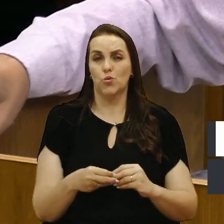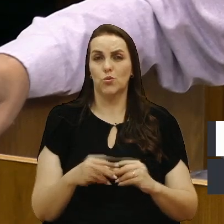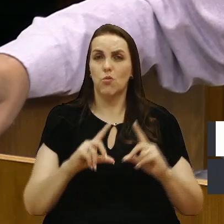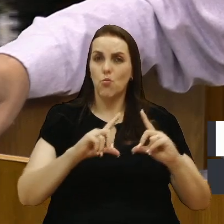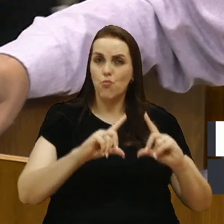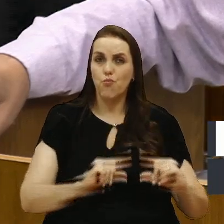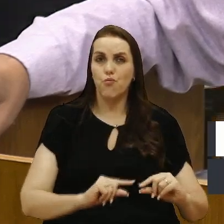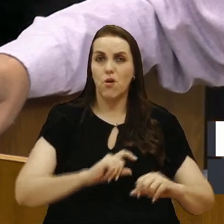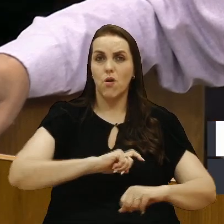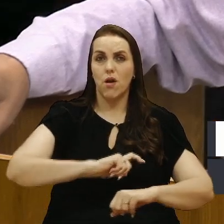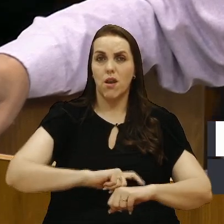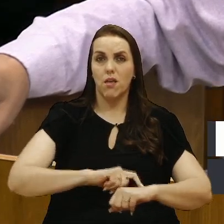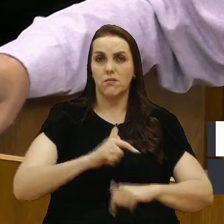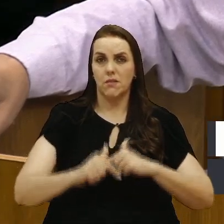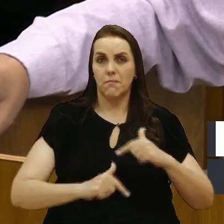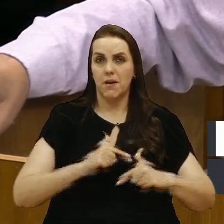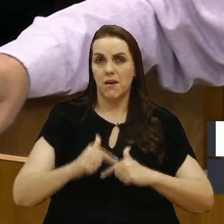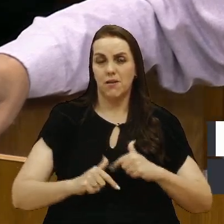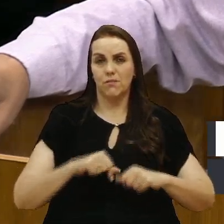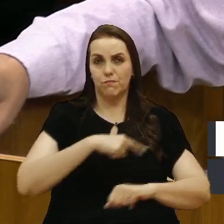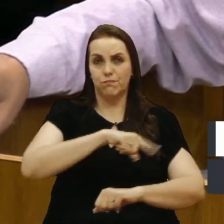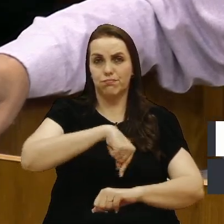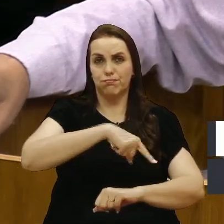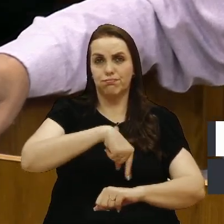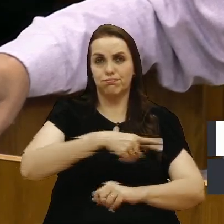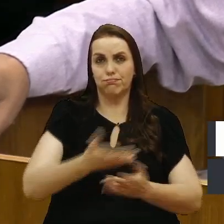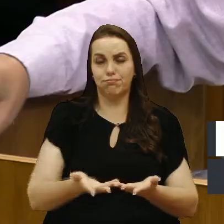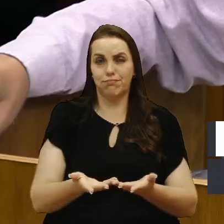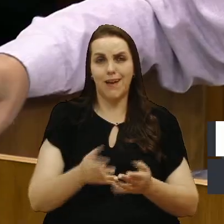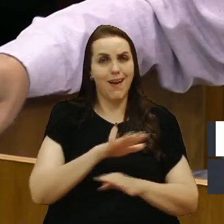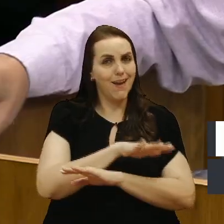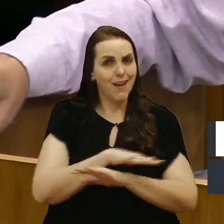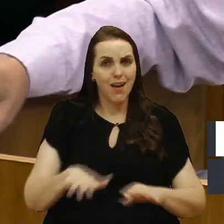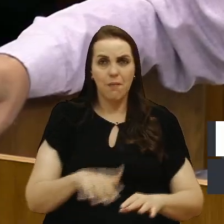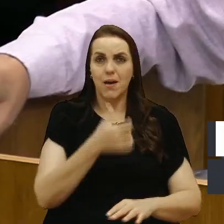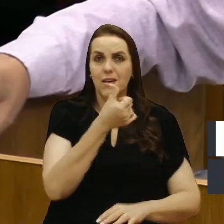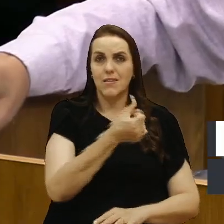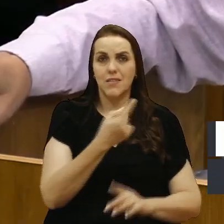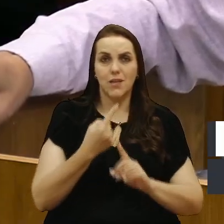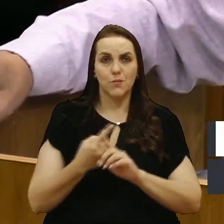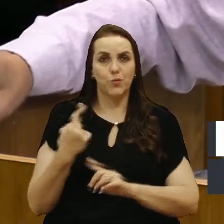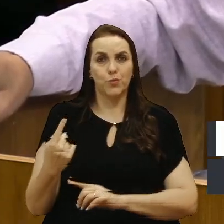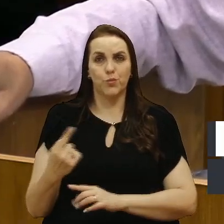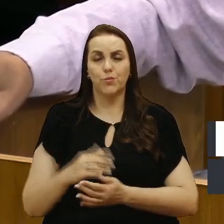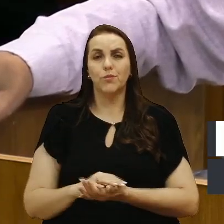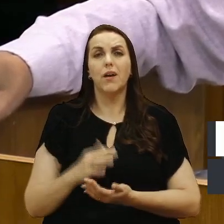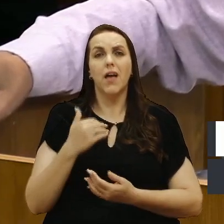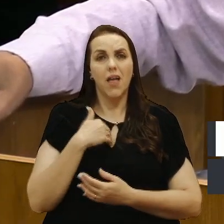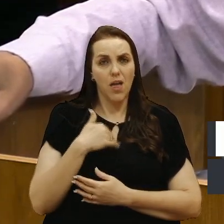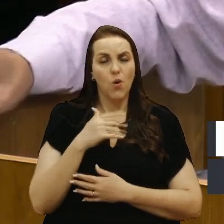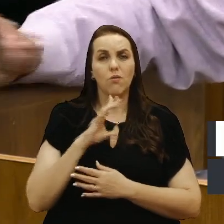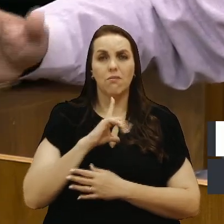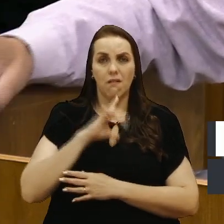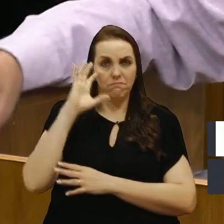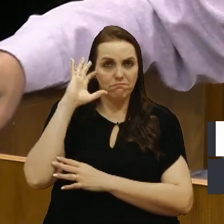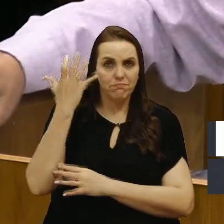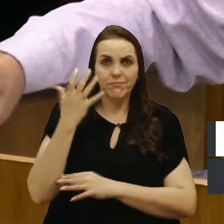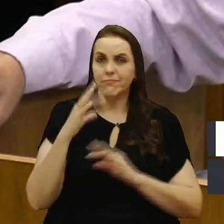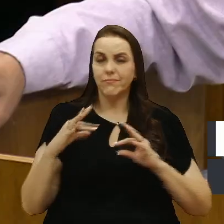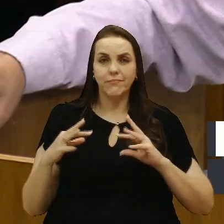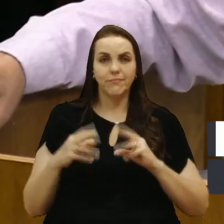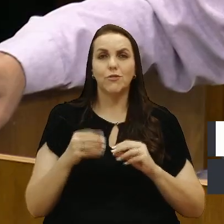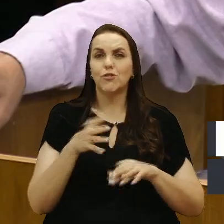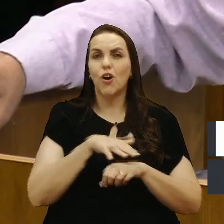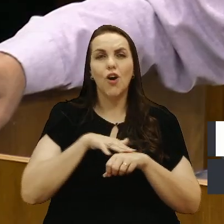reduzir a jornada de trabalho, chegou a hora da gente acabar com essa escala 6x1 e, como eu falei aquele dia, eu tenho a solução para tudo isso, é só a gente